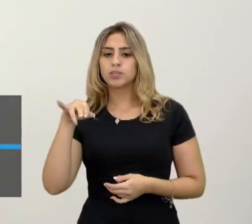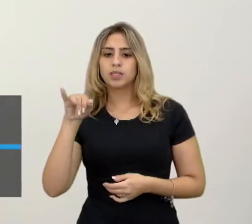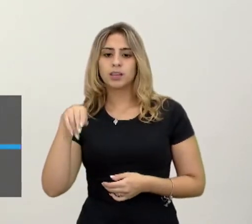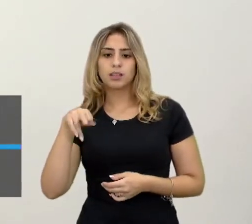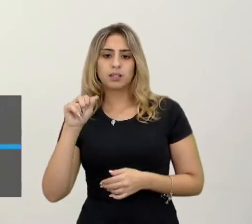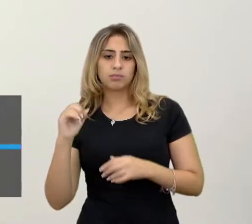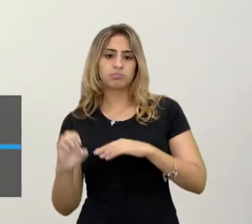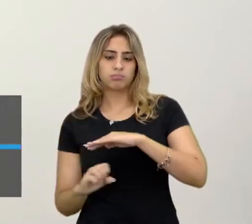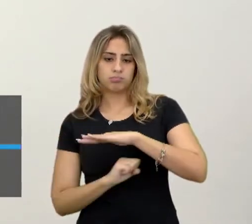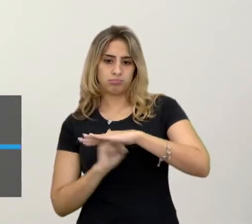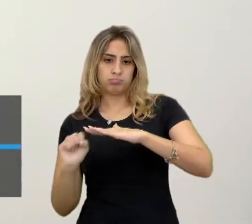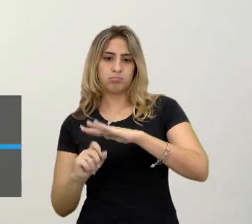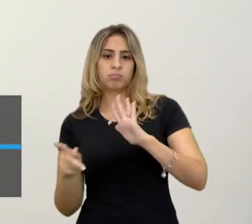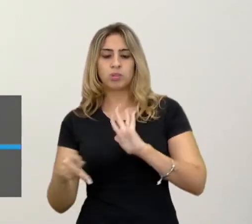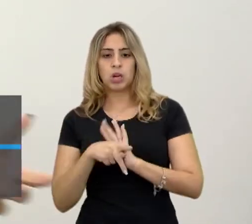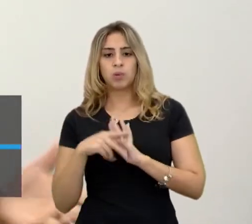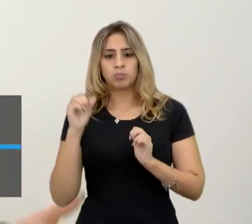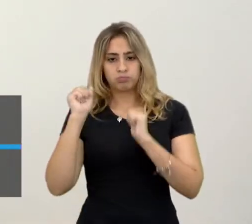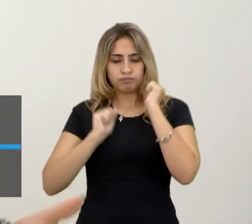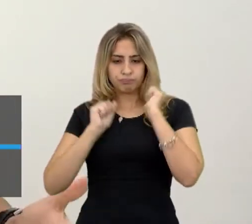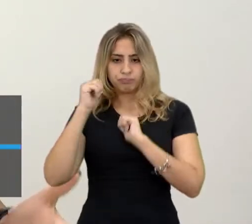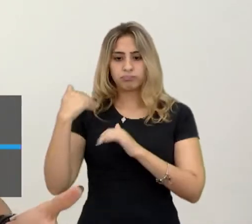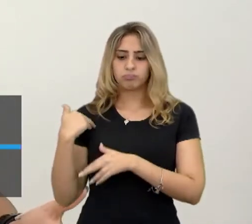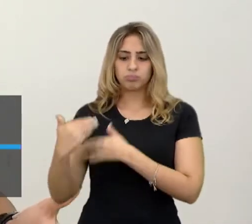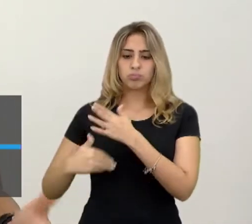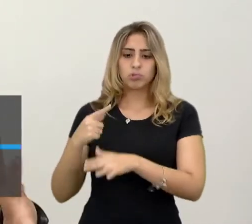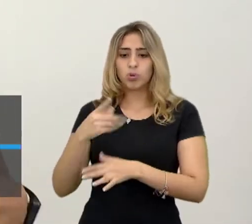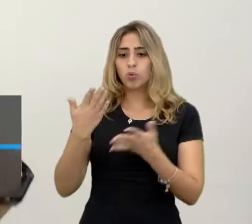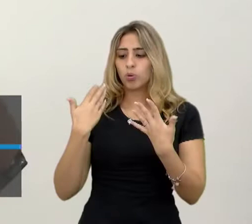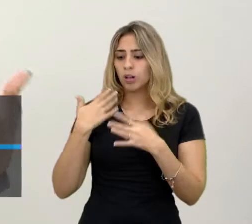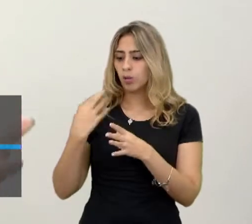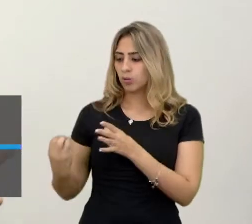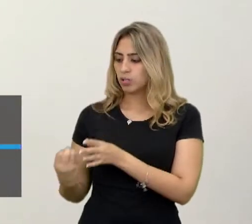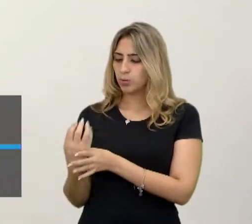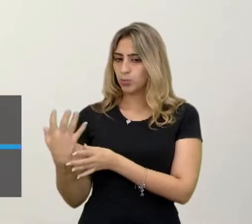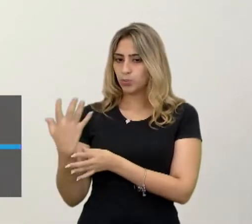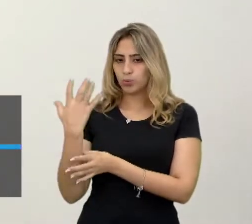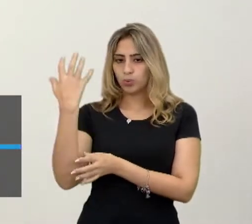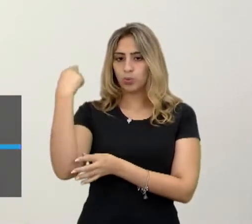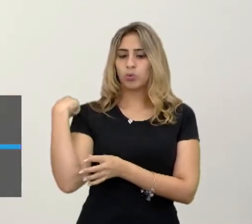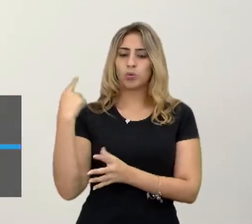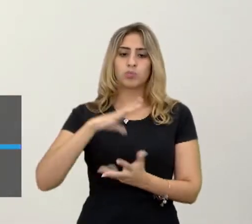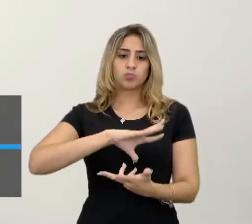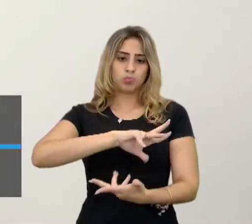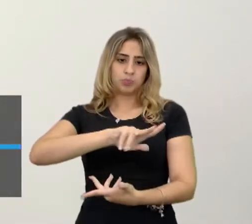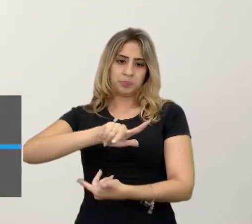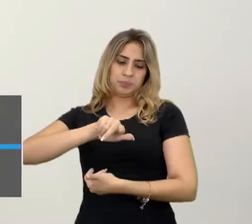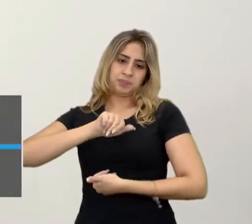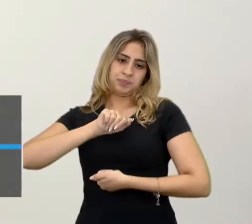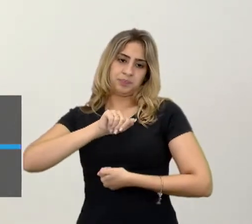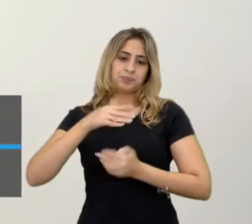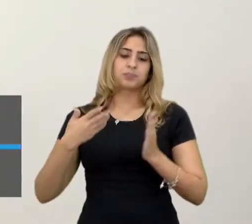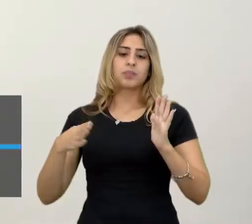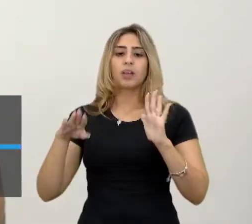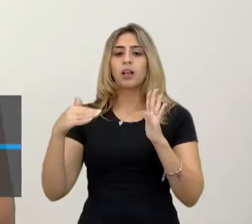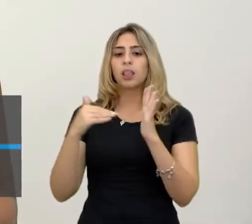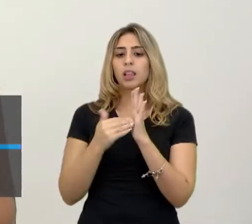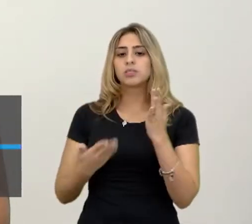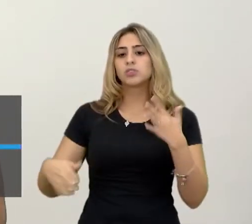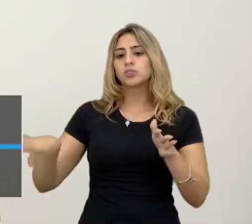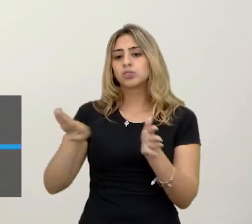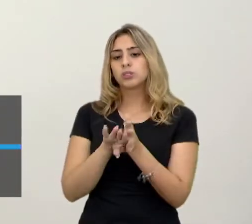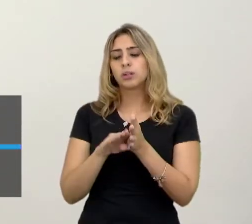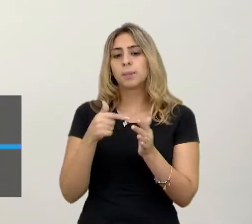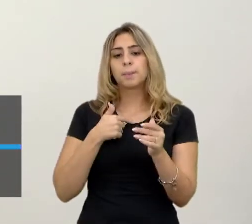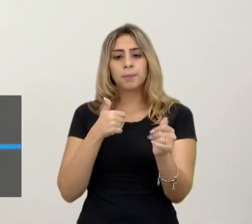que o calor pode sair, né, de dentro do nosso planeta, do interior da Terra, até chegar na crosta, chegar